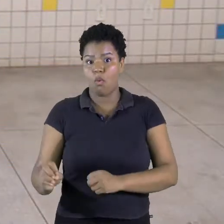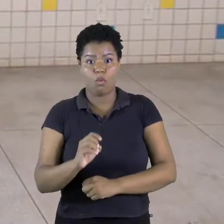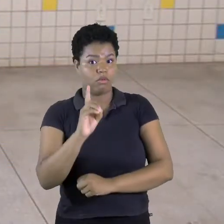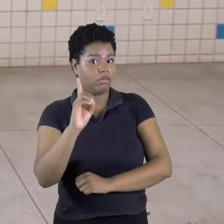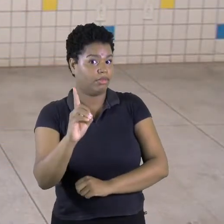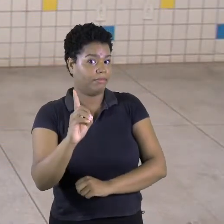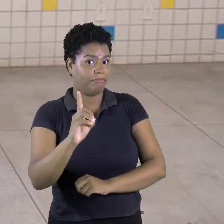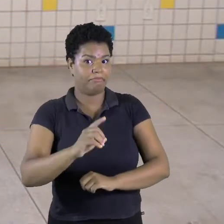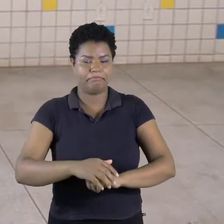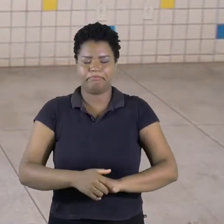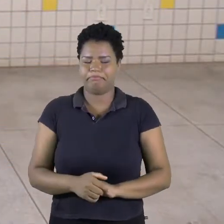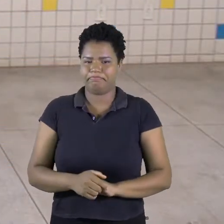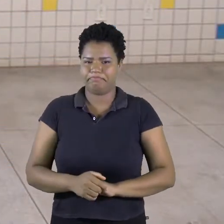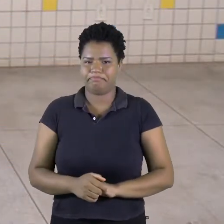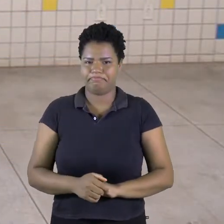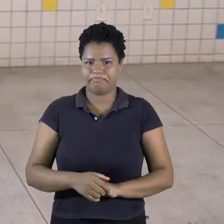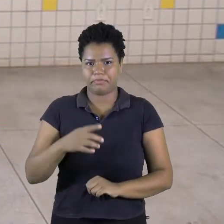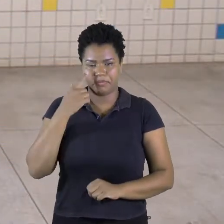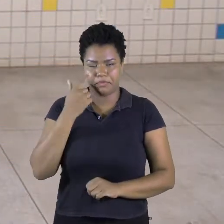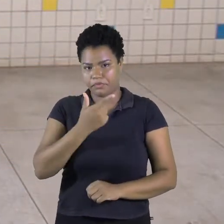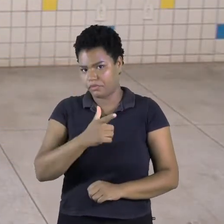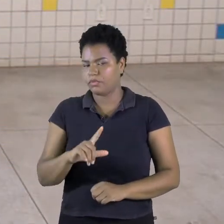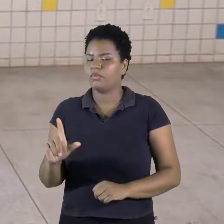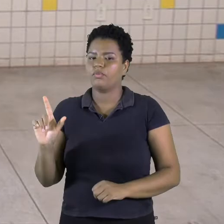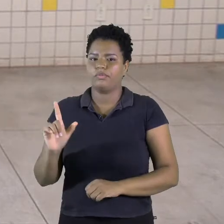então? Olha só.